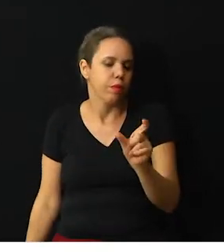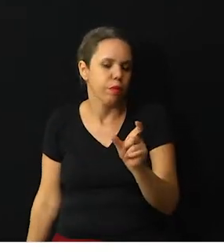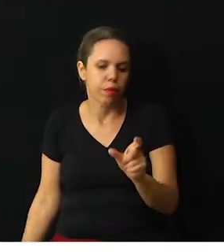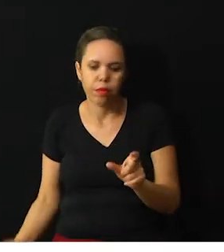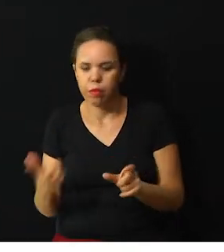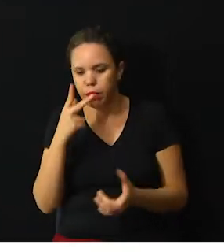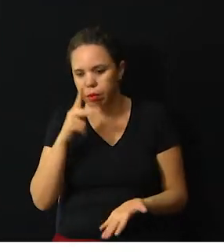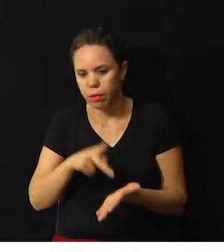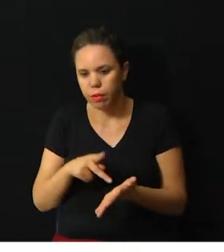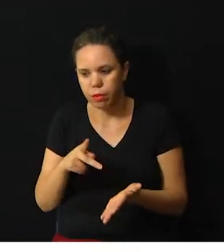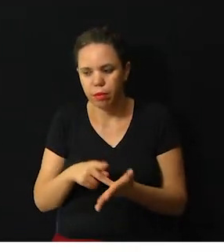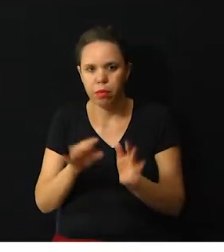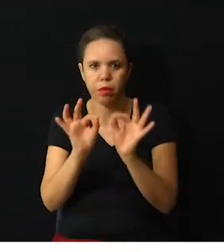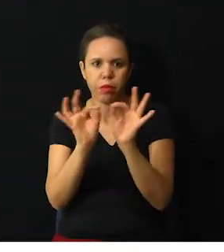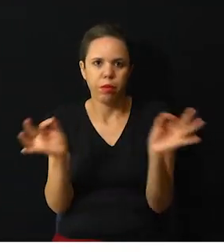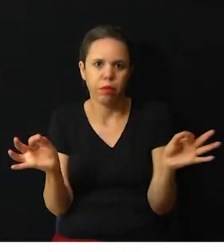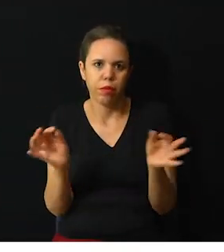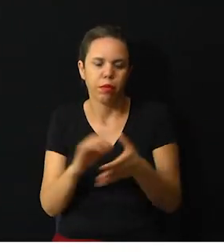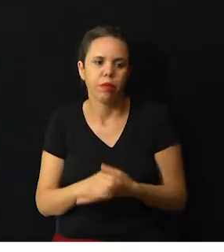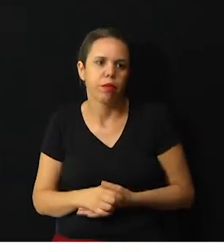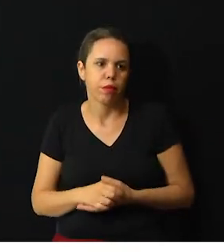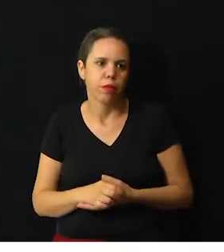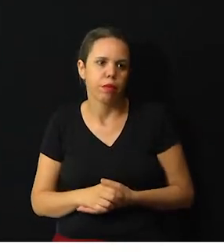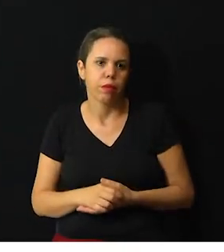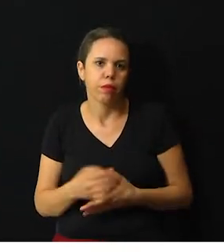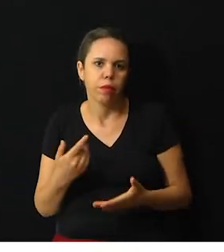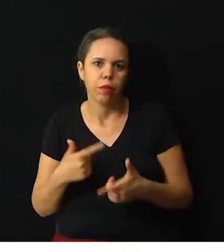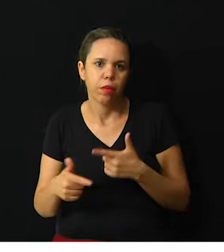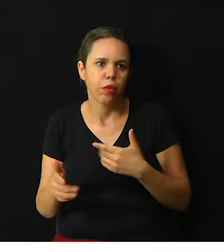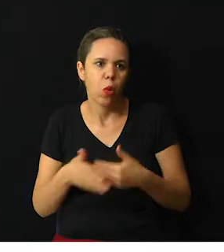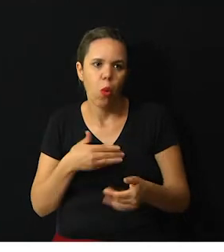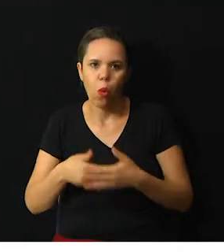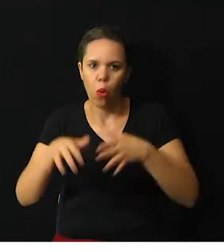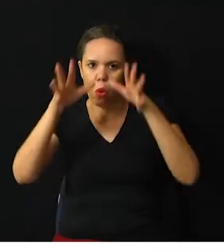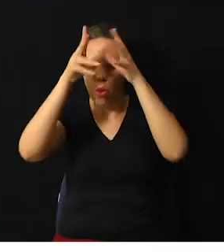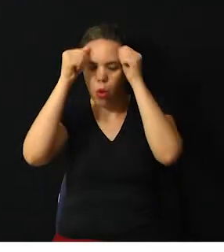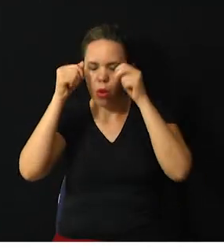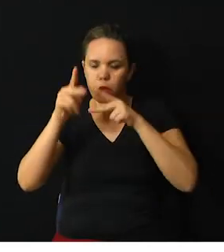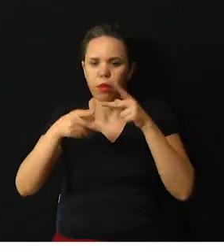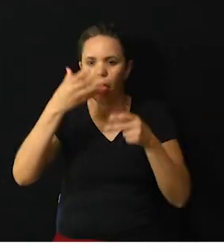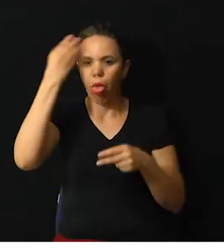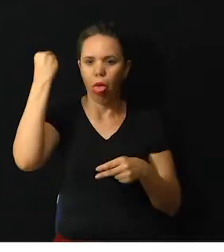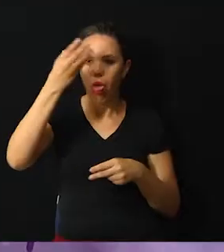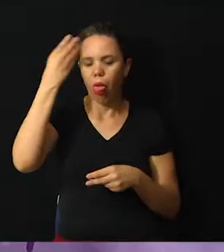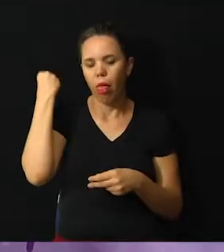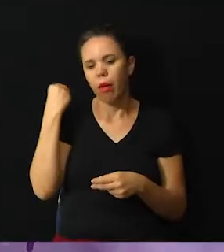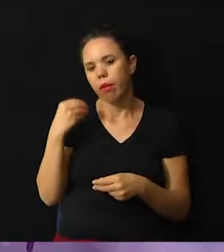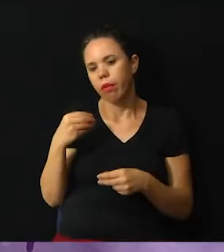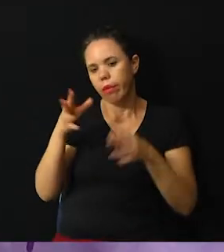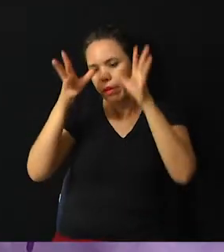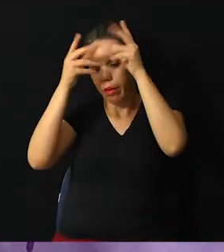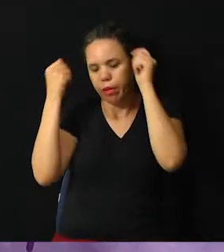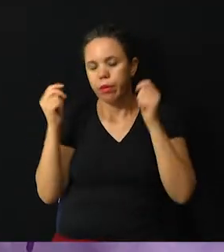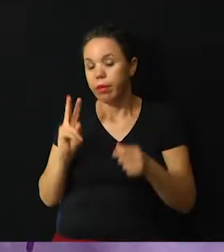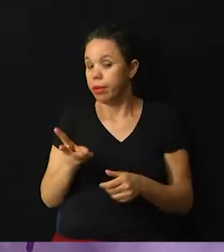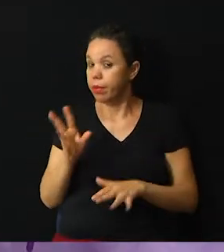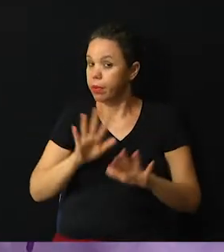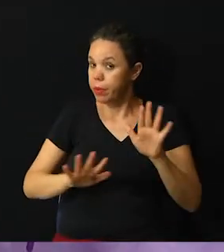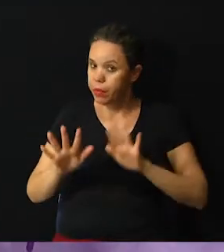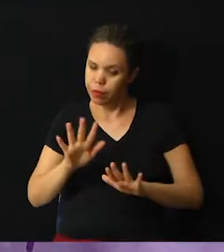uma coisa que, na verdade, seria uma simplificação, né? Chamar qualquer demência de Alzheimer ou qualquer pessoa esquecida de Alzheimer. Tem